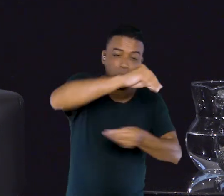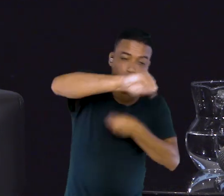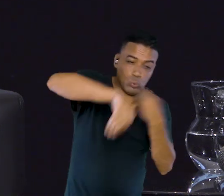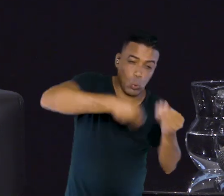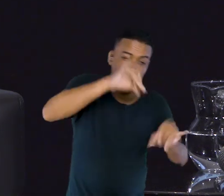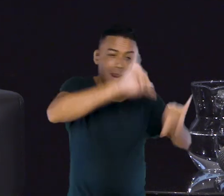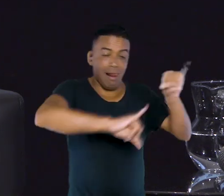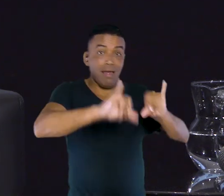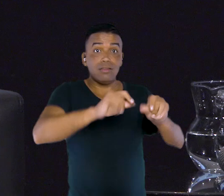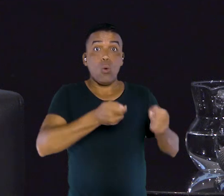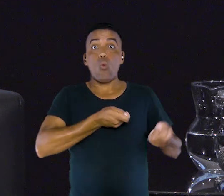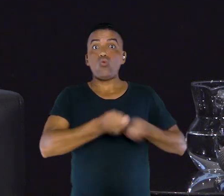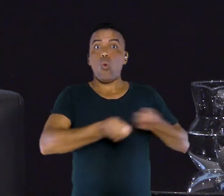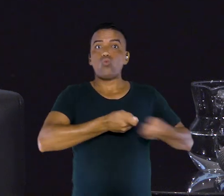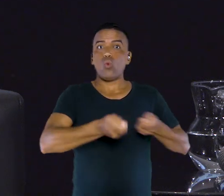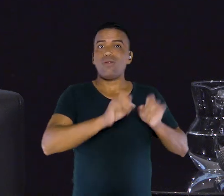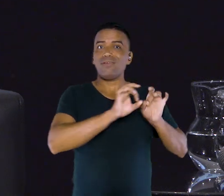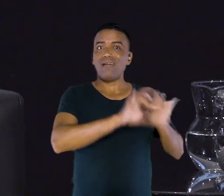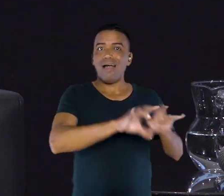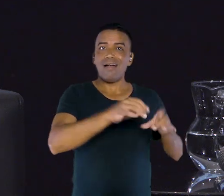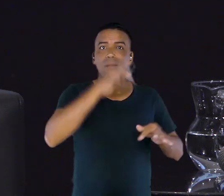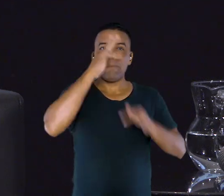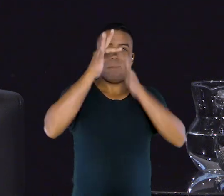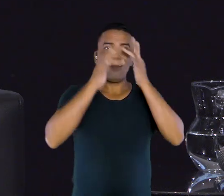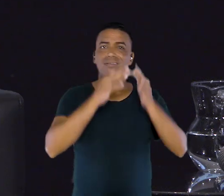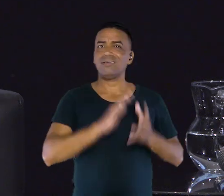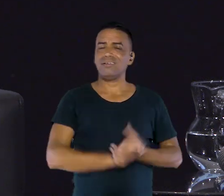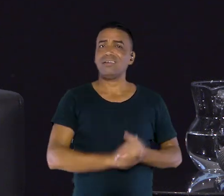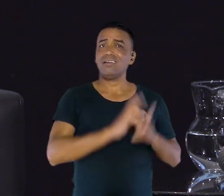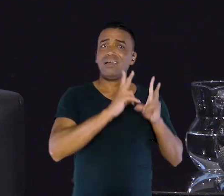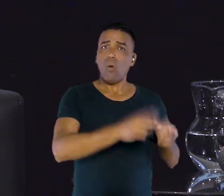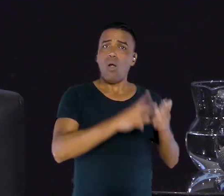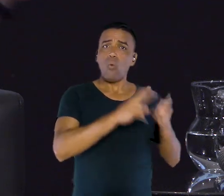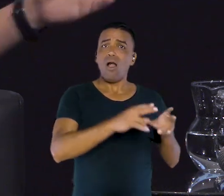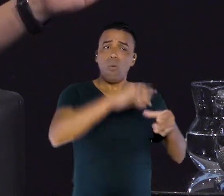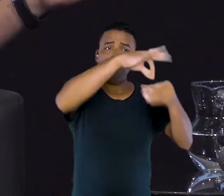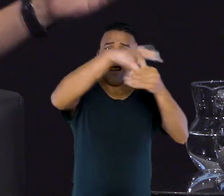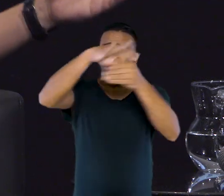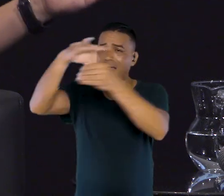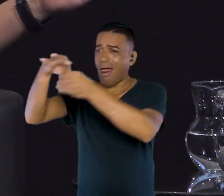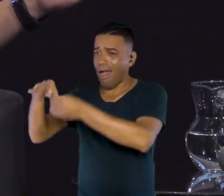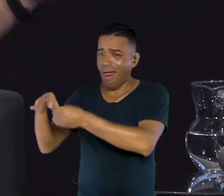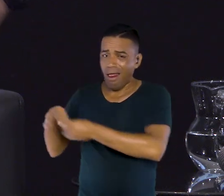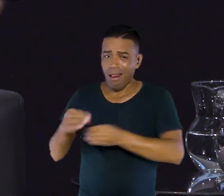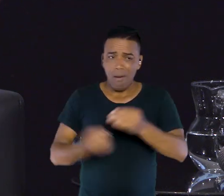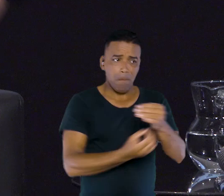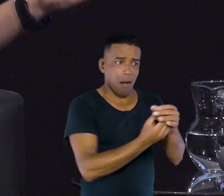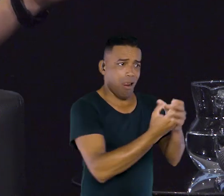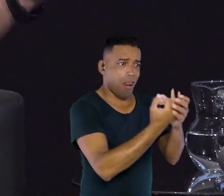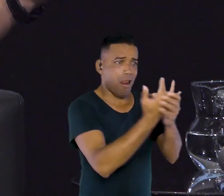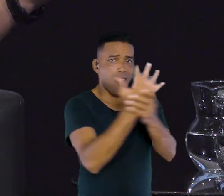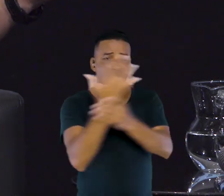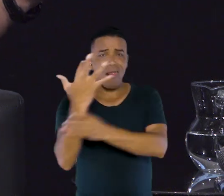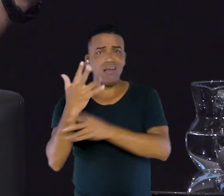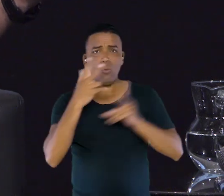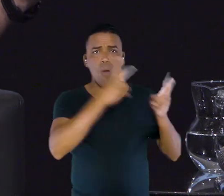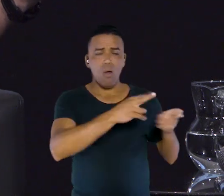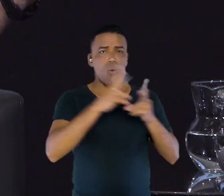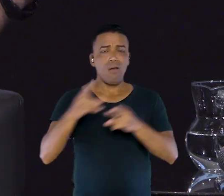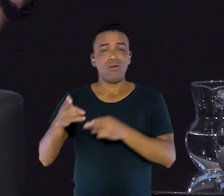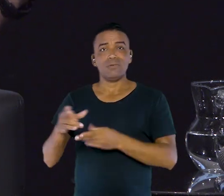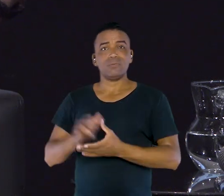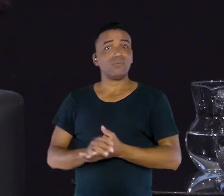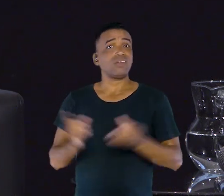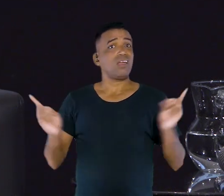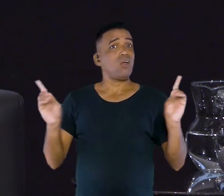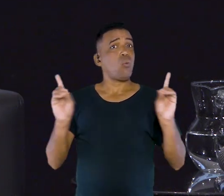controle absoluto, né, de cada indivíduo. Os indivíduos são todos iguais. É o oposto da roça que a Fran está falando